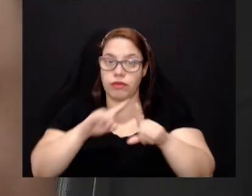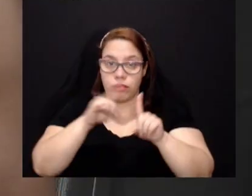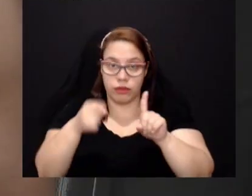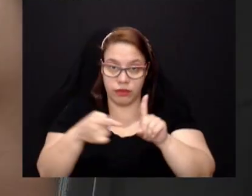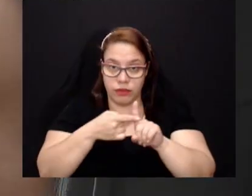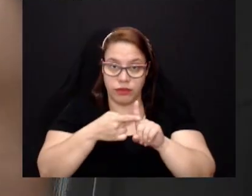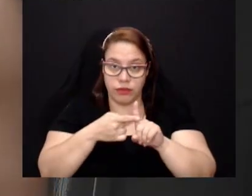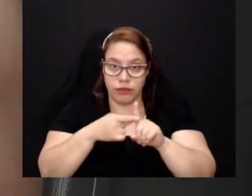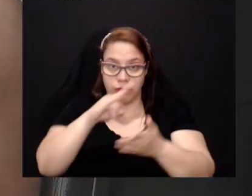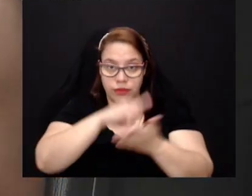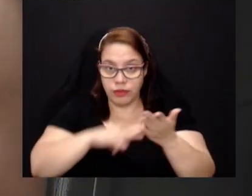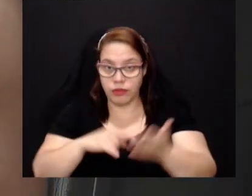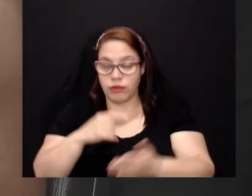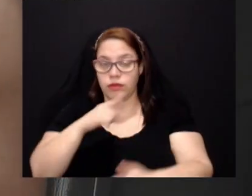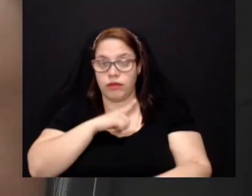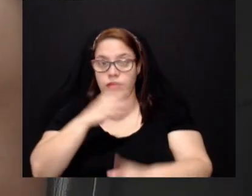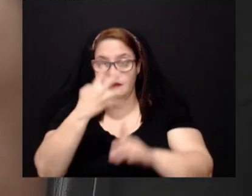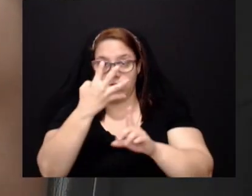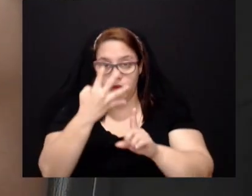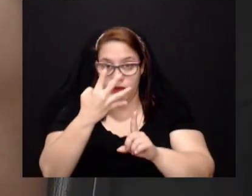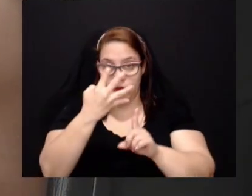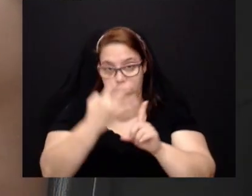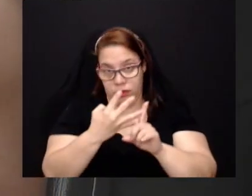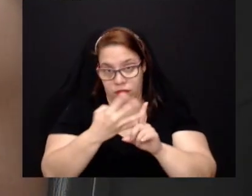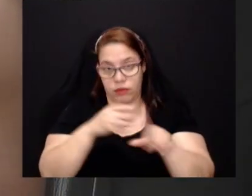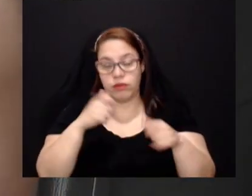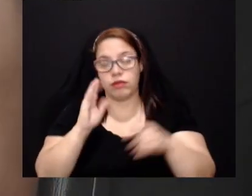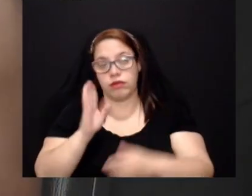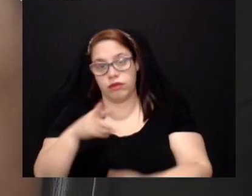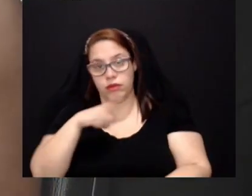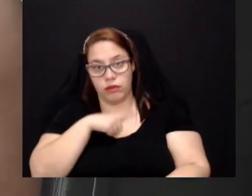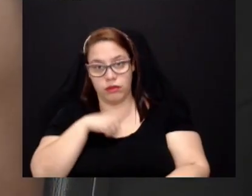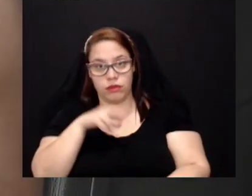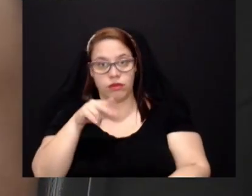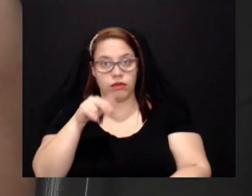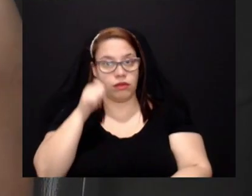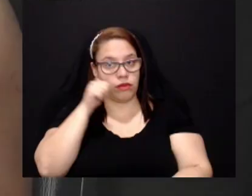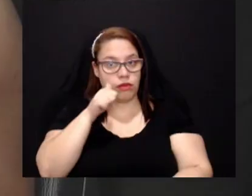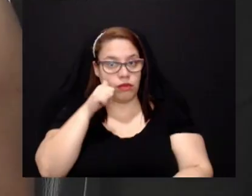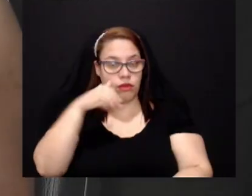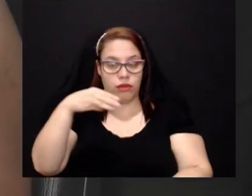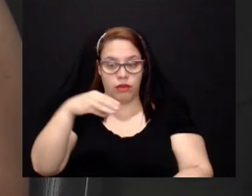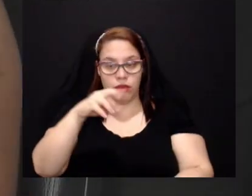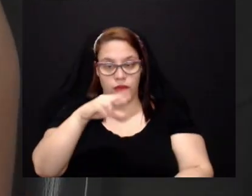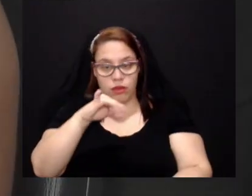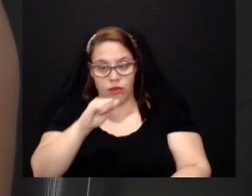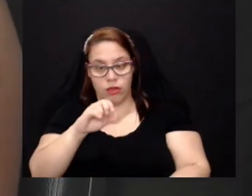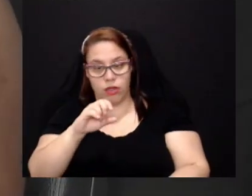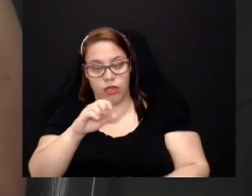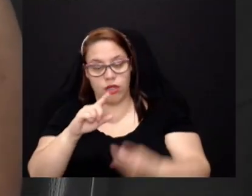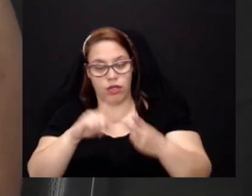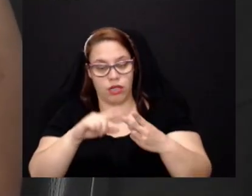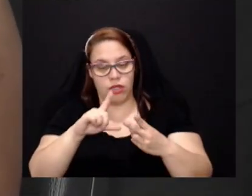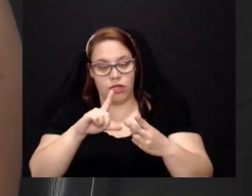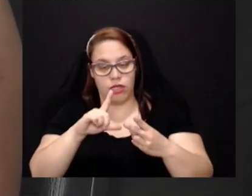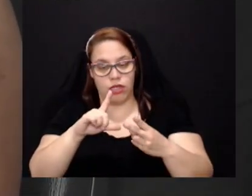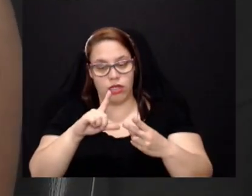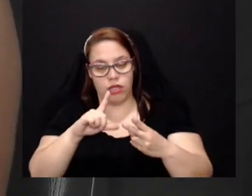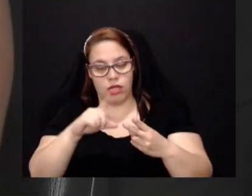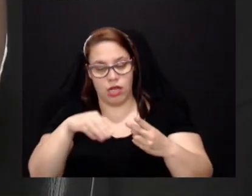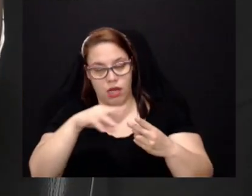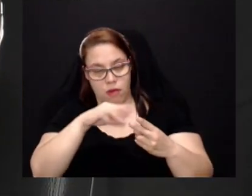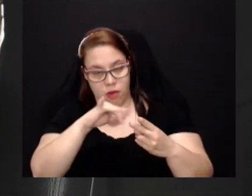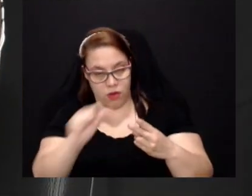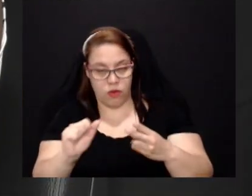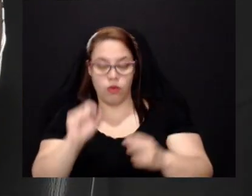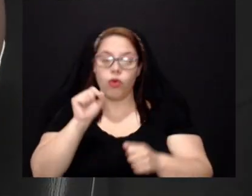4 meses, ela já tinha a minha irmã Maria Glória e a Márcia. E então, o que ela